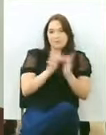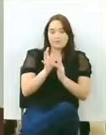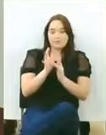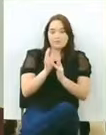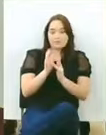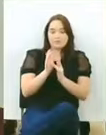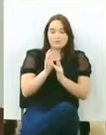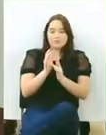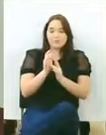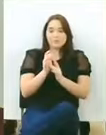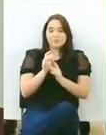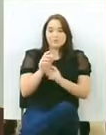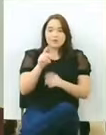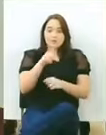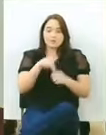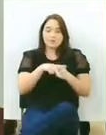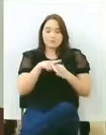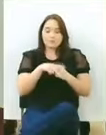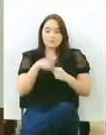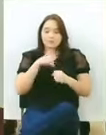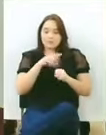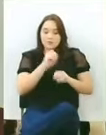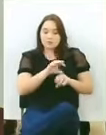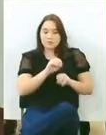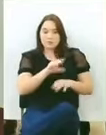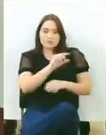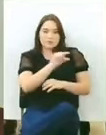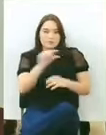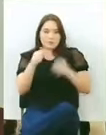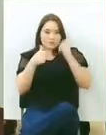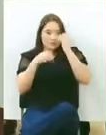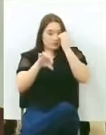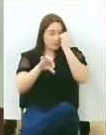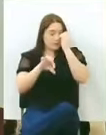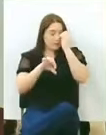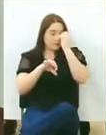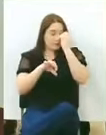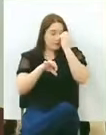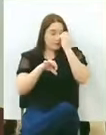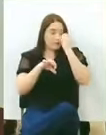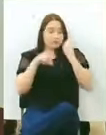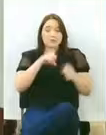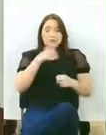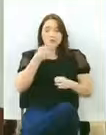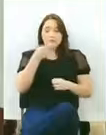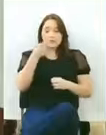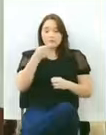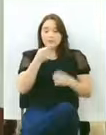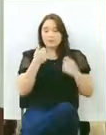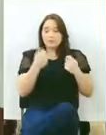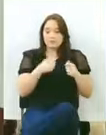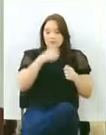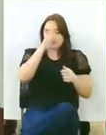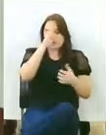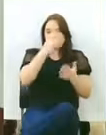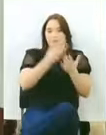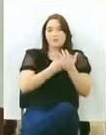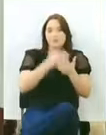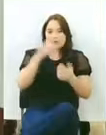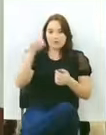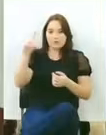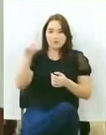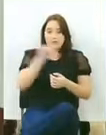Jesus. A exortação de Pedro no versículo 19 visa ensinar a confiar em